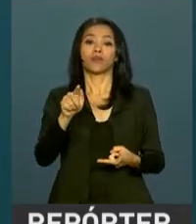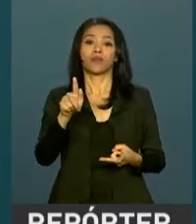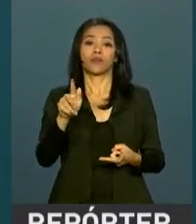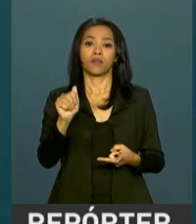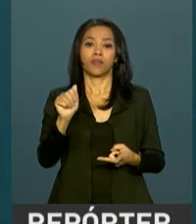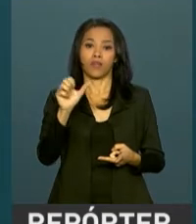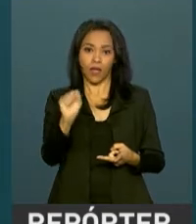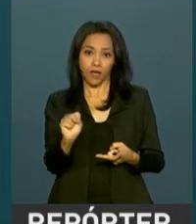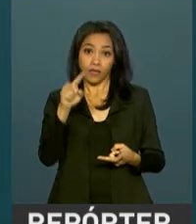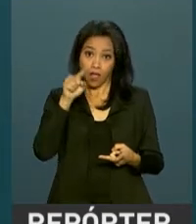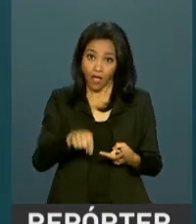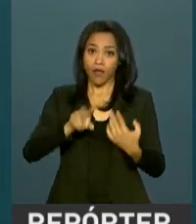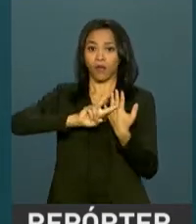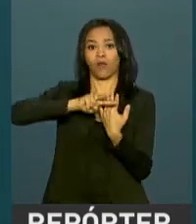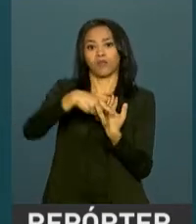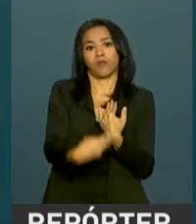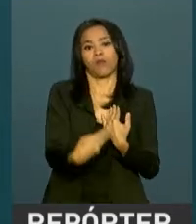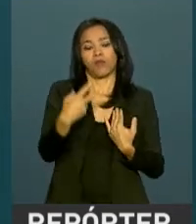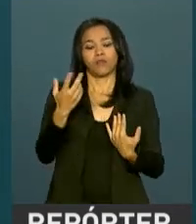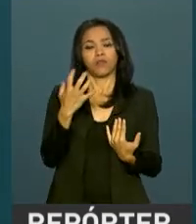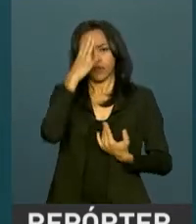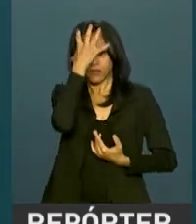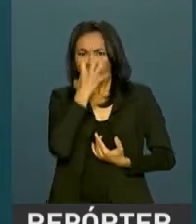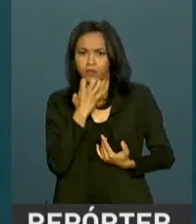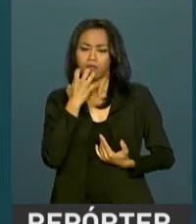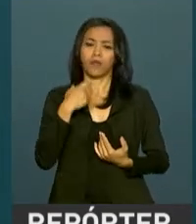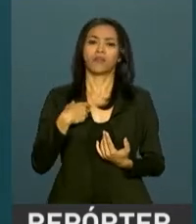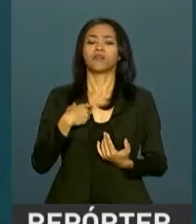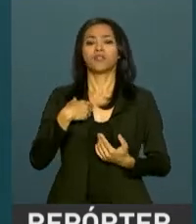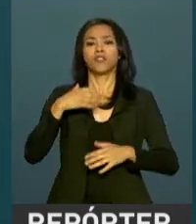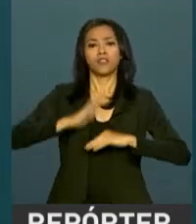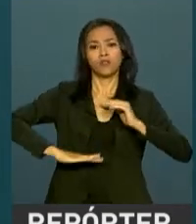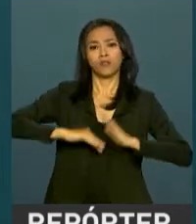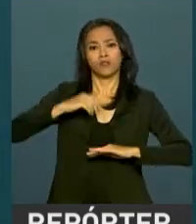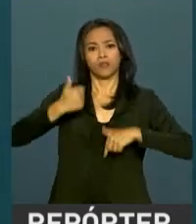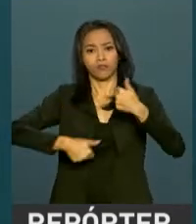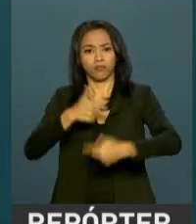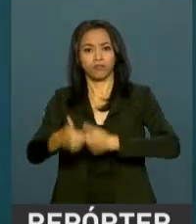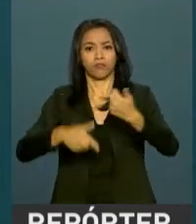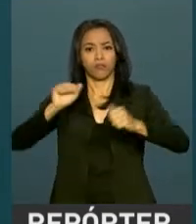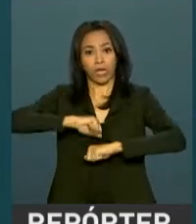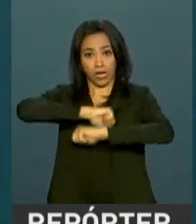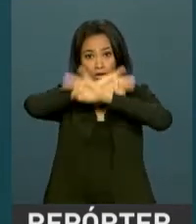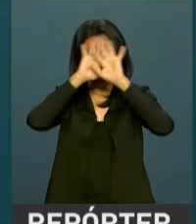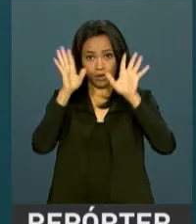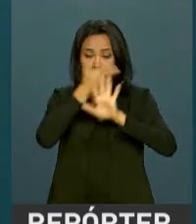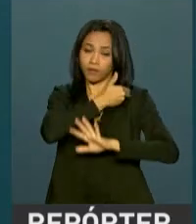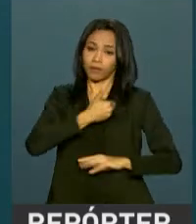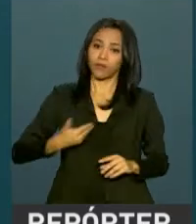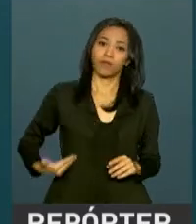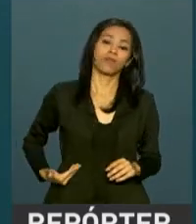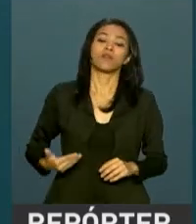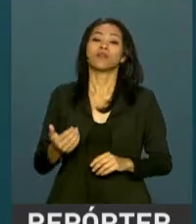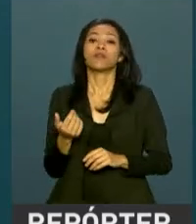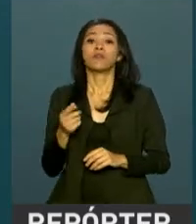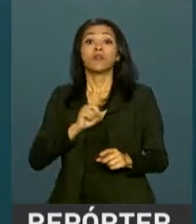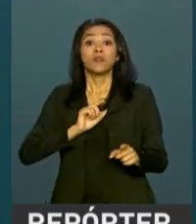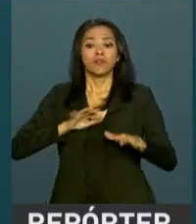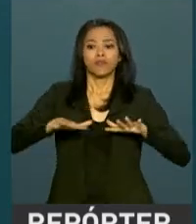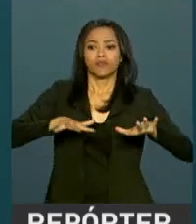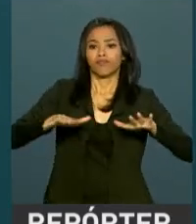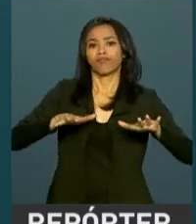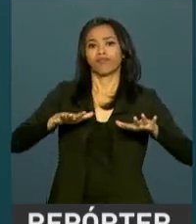seriedade e transparência das ações deste governo o dinamismo integração e